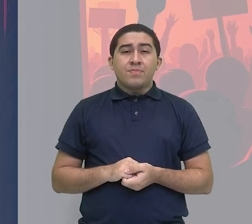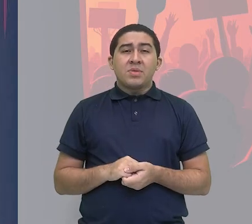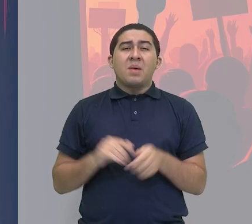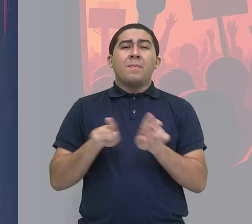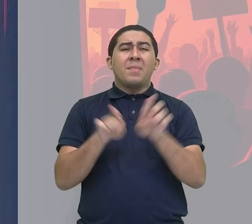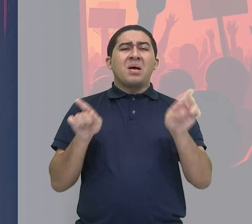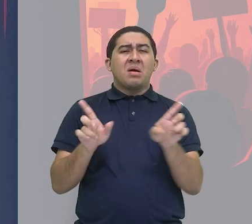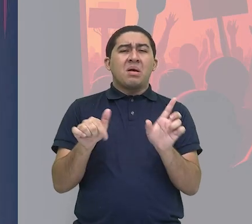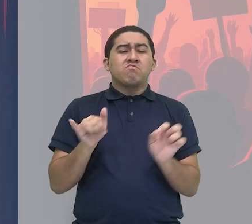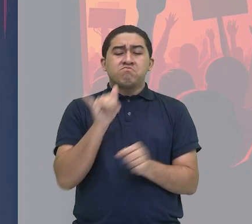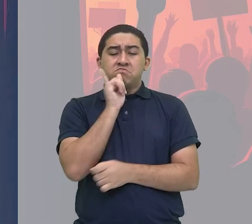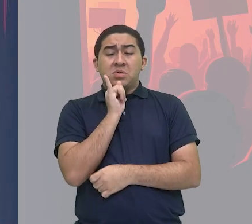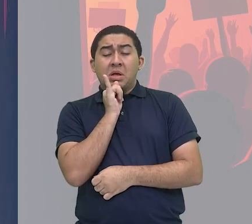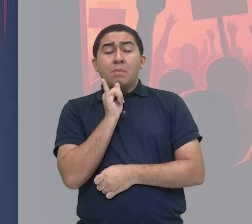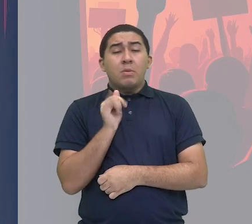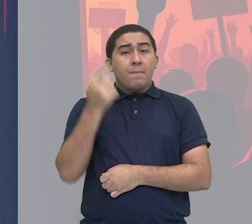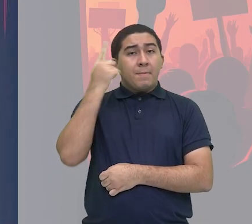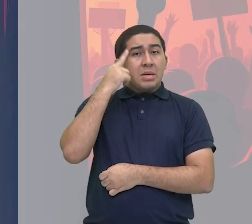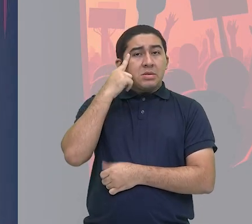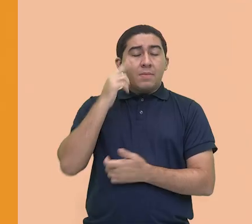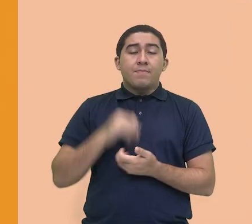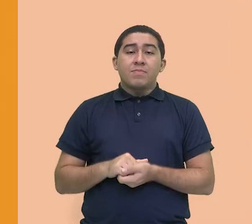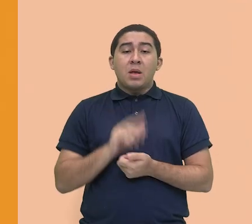assim, professor,